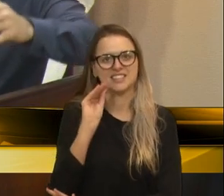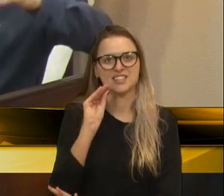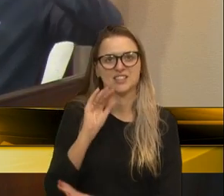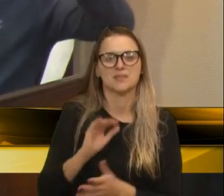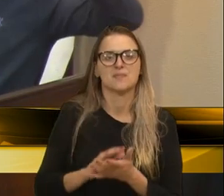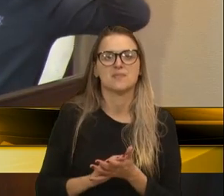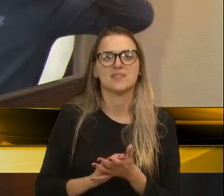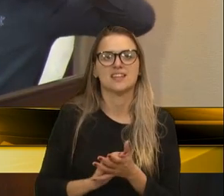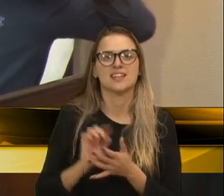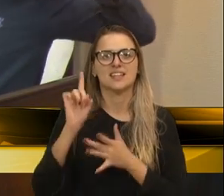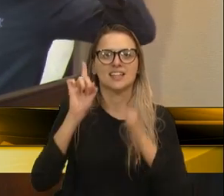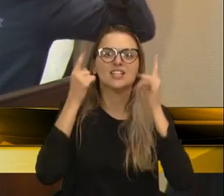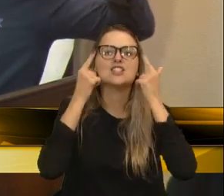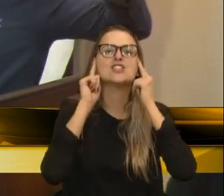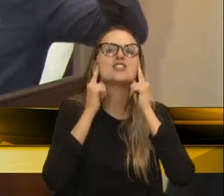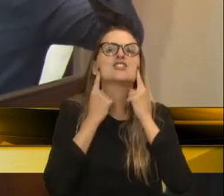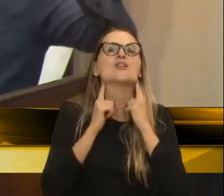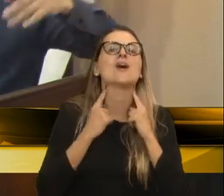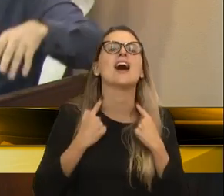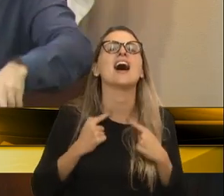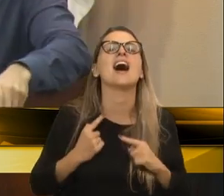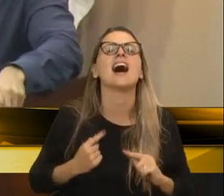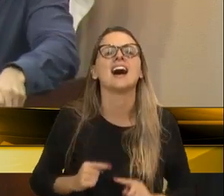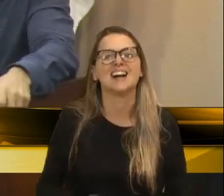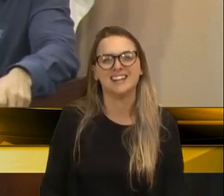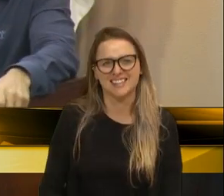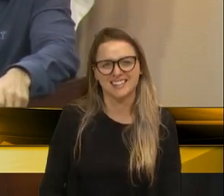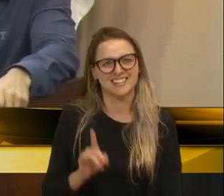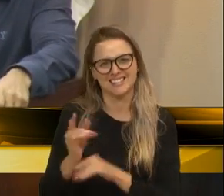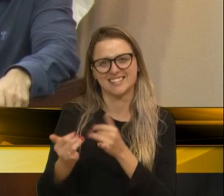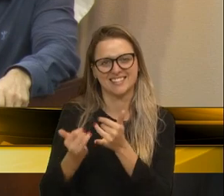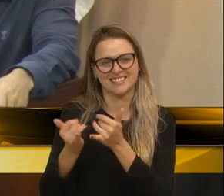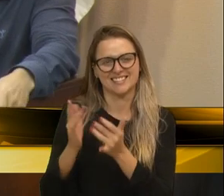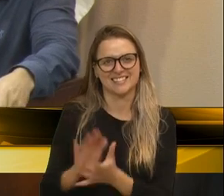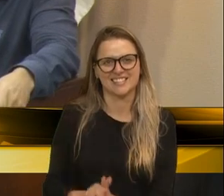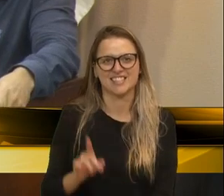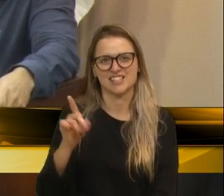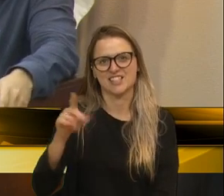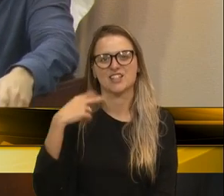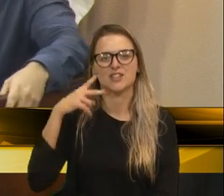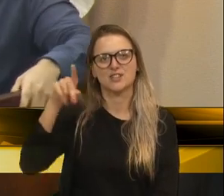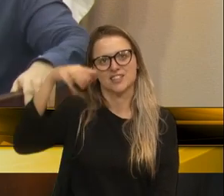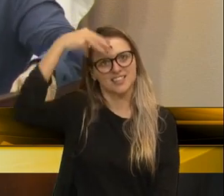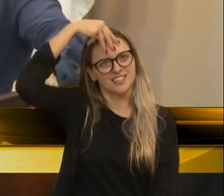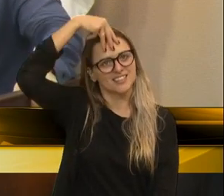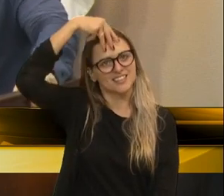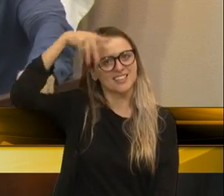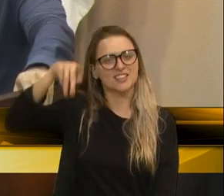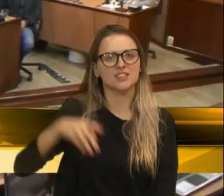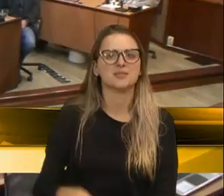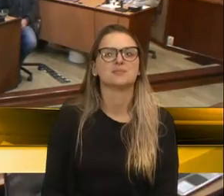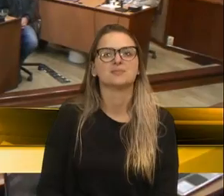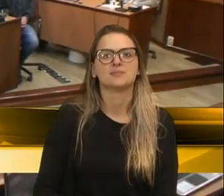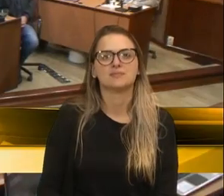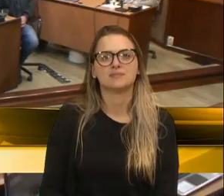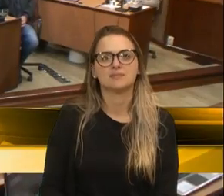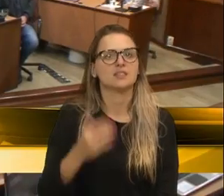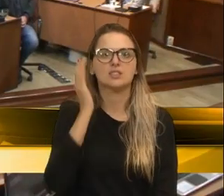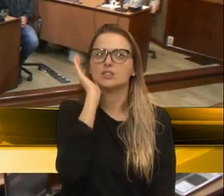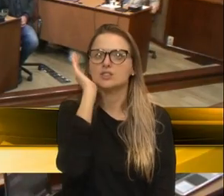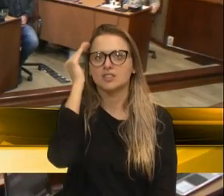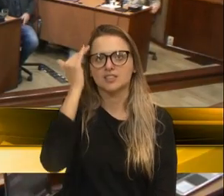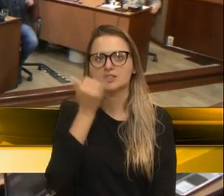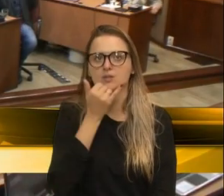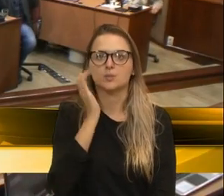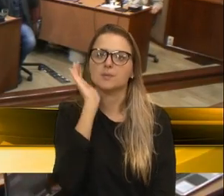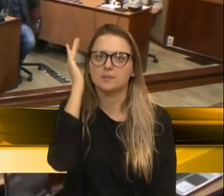Junqueira suava assim que a camisa dele estava pingando, né? Essa é a parte, vereador, aqui. Vereador Rafael, primeiro lhe